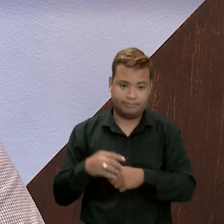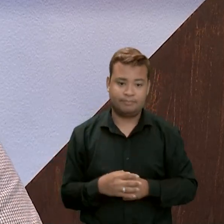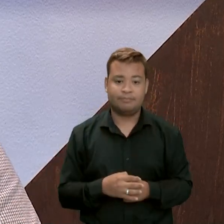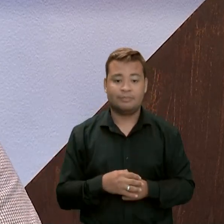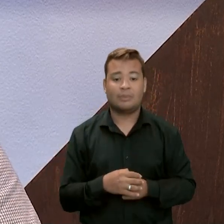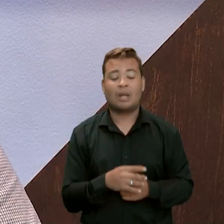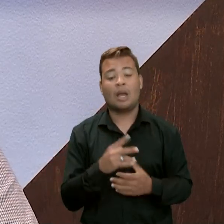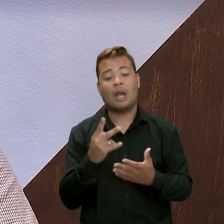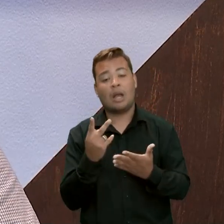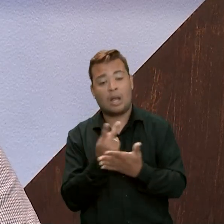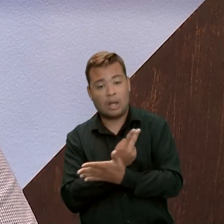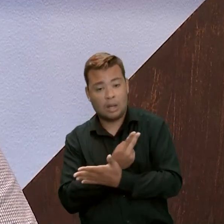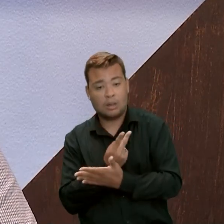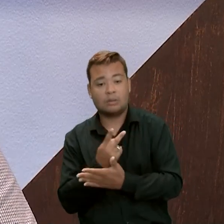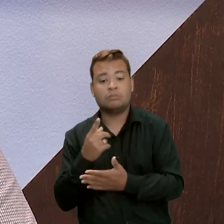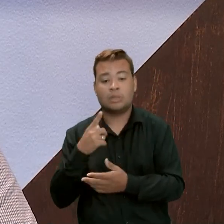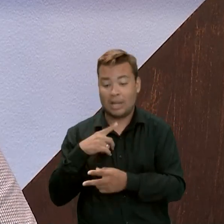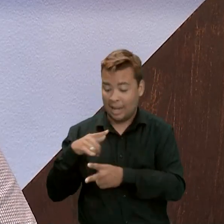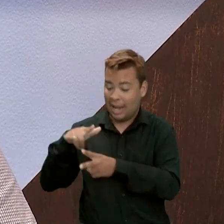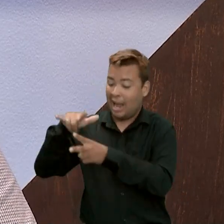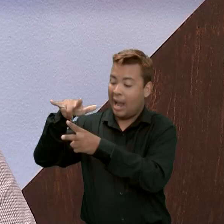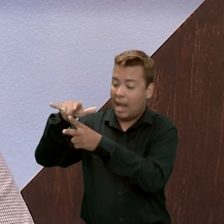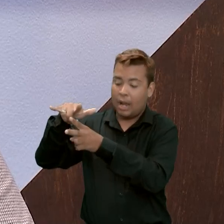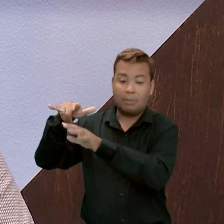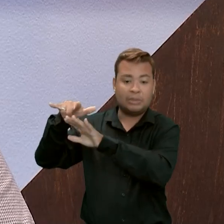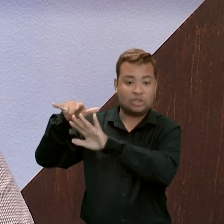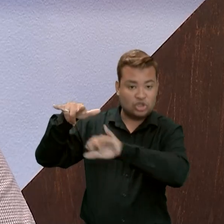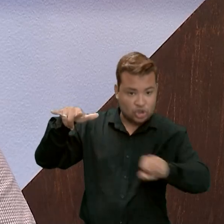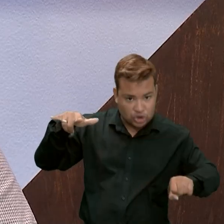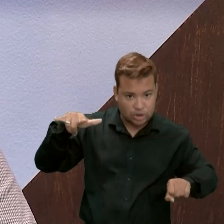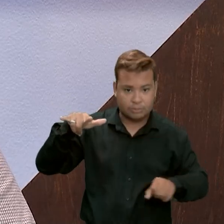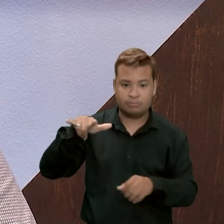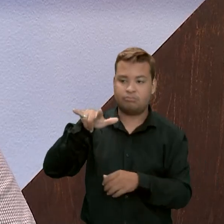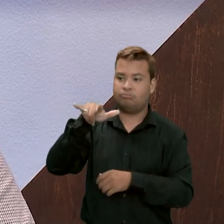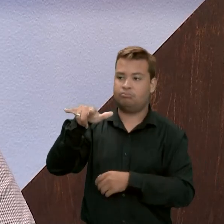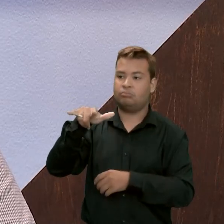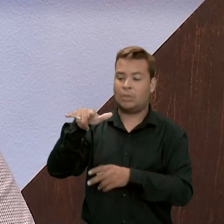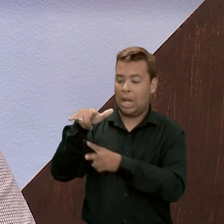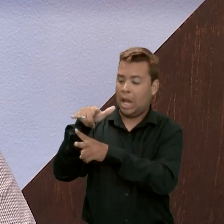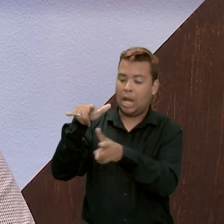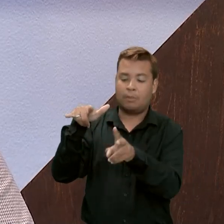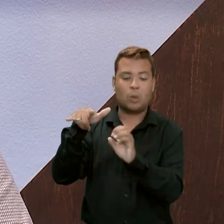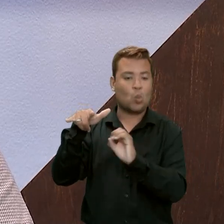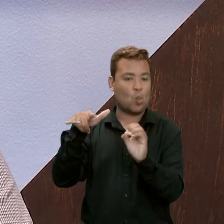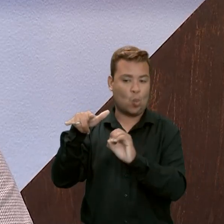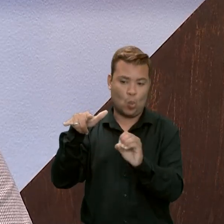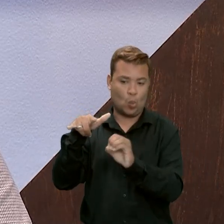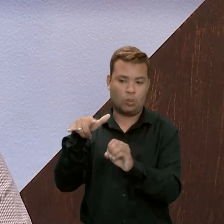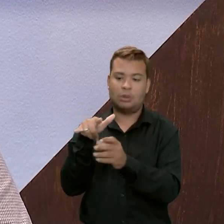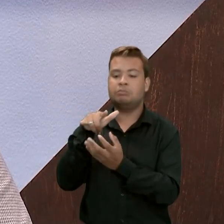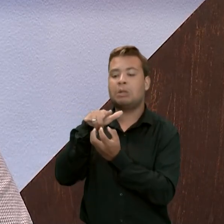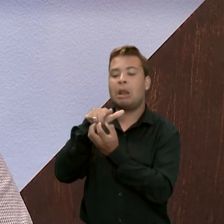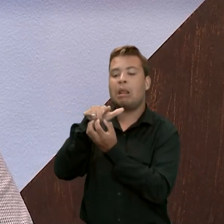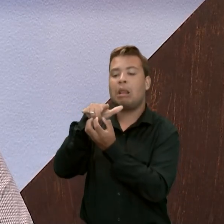retirado a câmera, então ele consegue sobrevoar até mais ou menos 25, 30